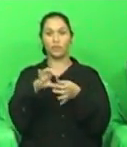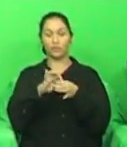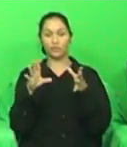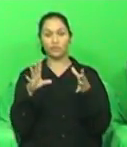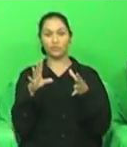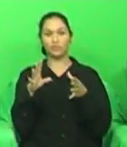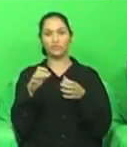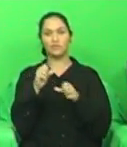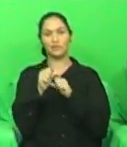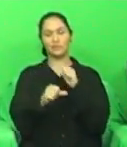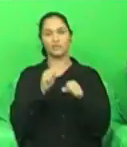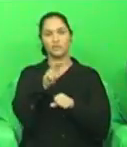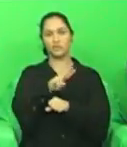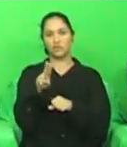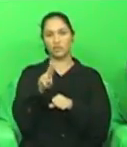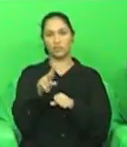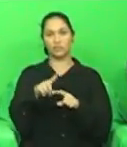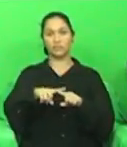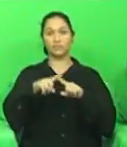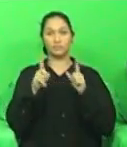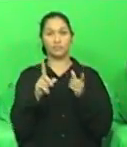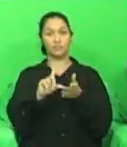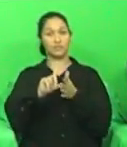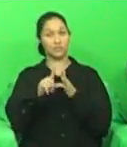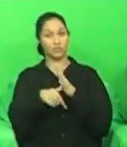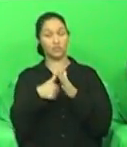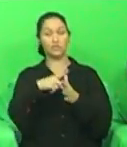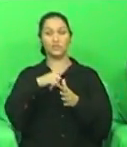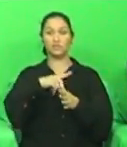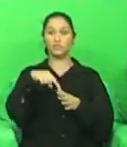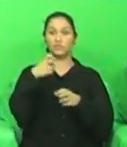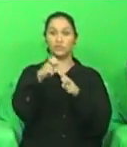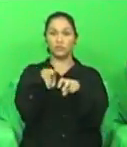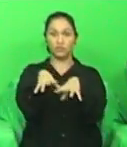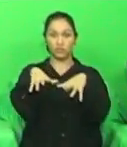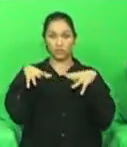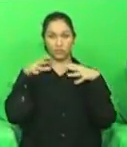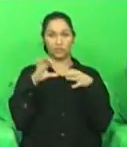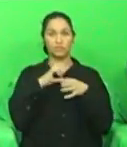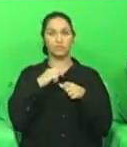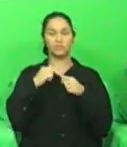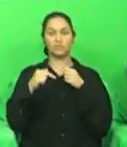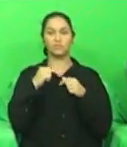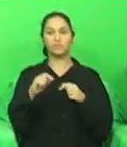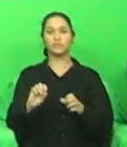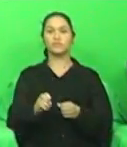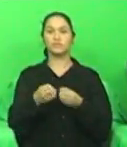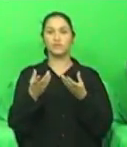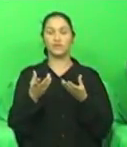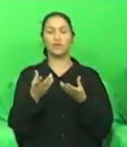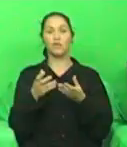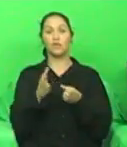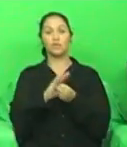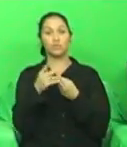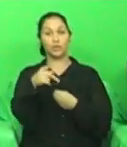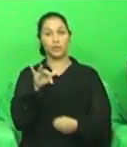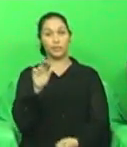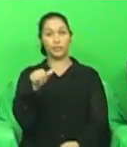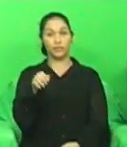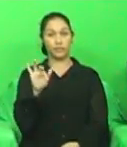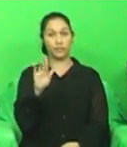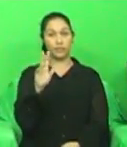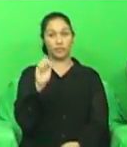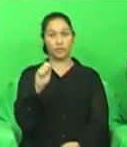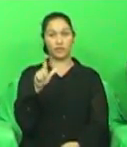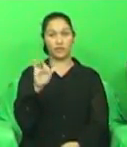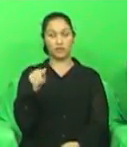oportunidade porque eles são cinco vizinhos e assim faz parte do edital não vai sair na primeira linha não é confrontante com o